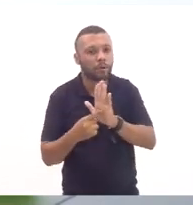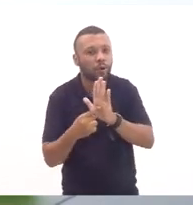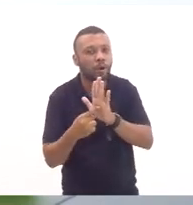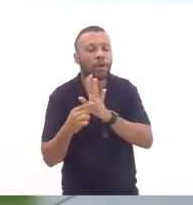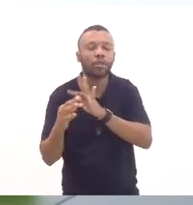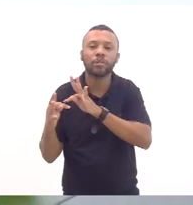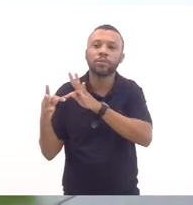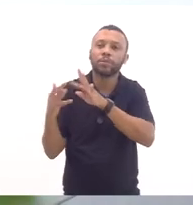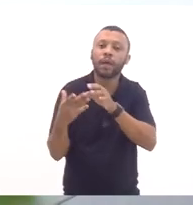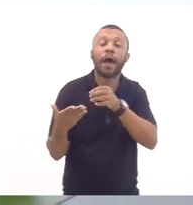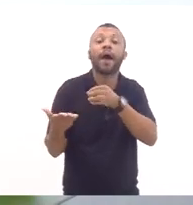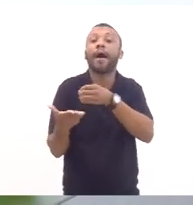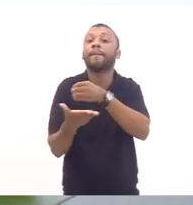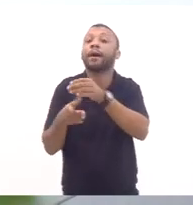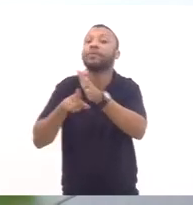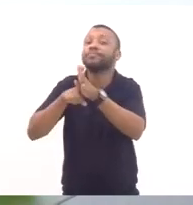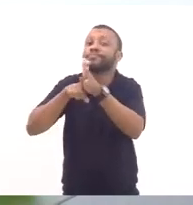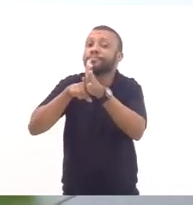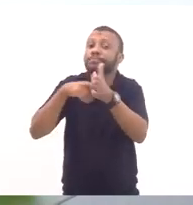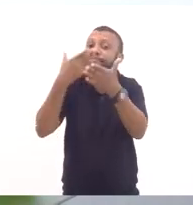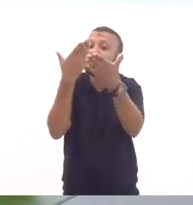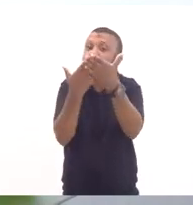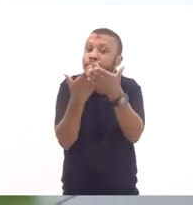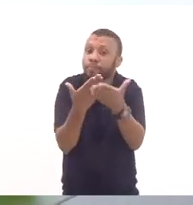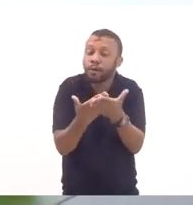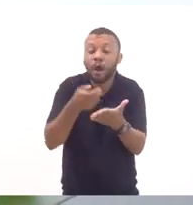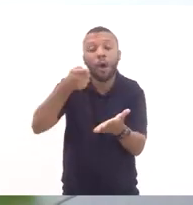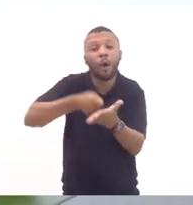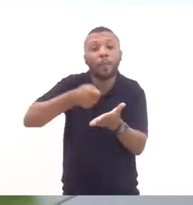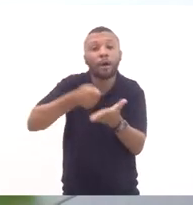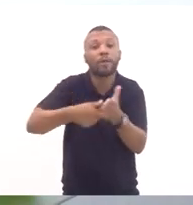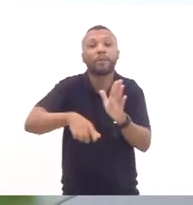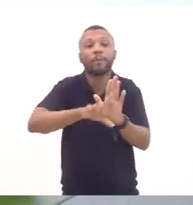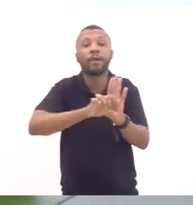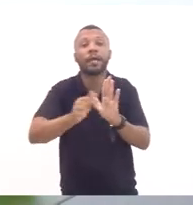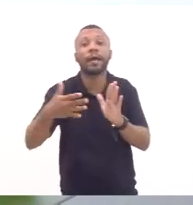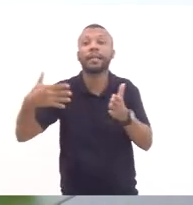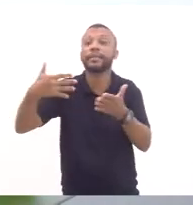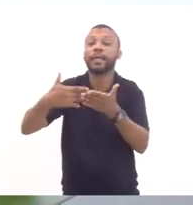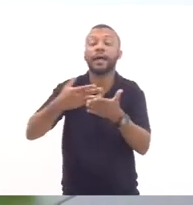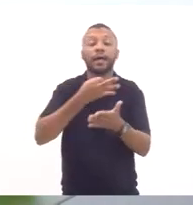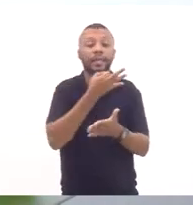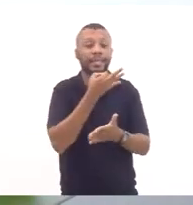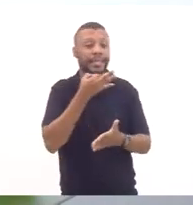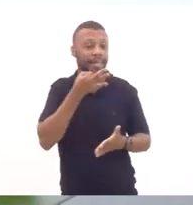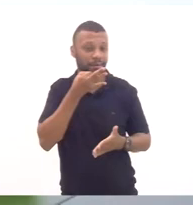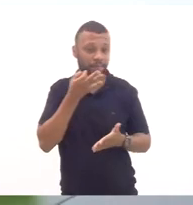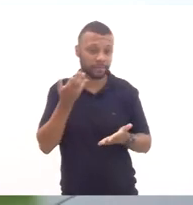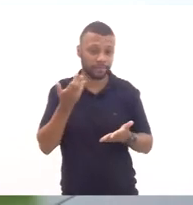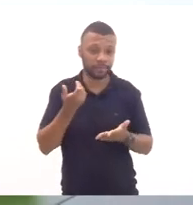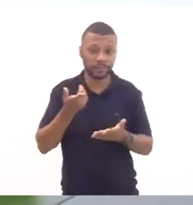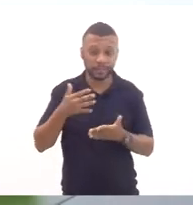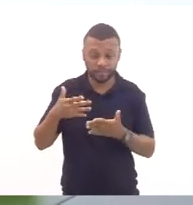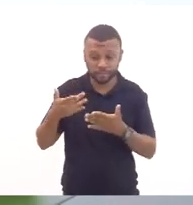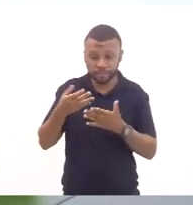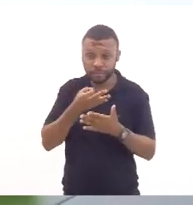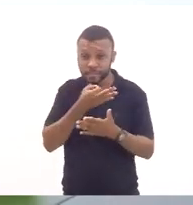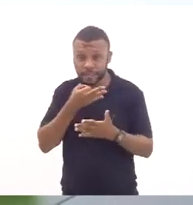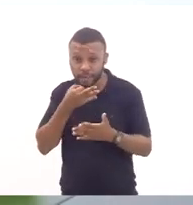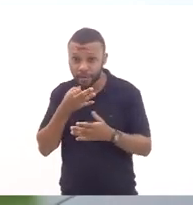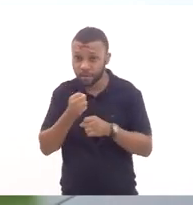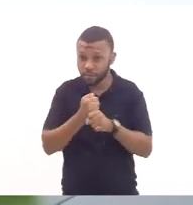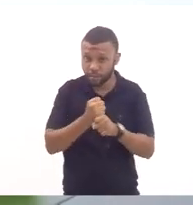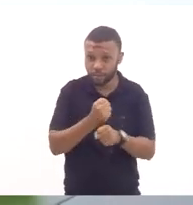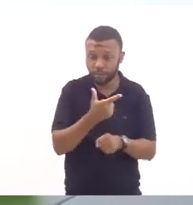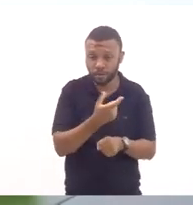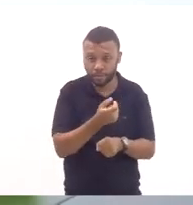a base de estudo e é obrigatório por lei até setembro. Então, desde setembro, nós estamos no ano de 2020,